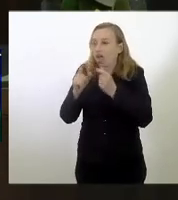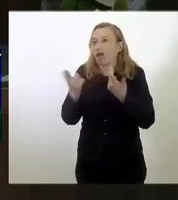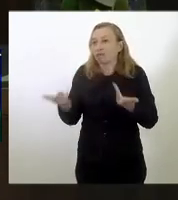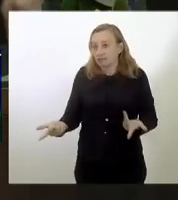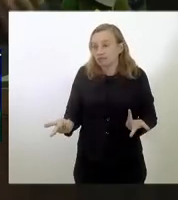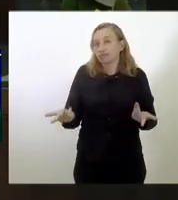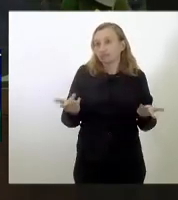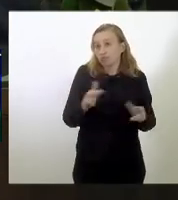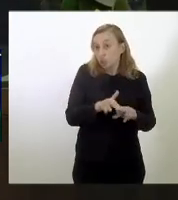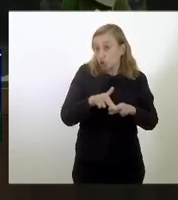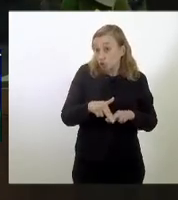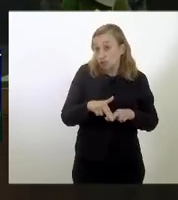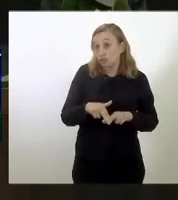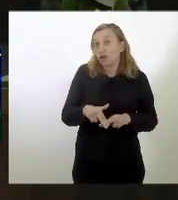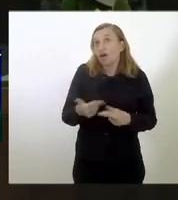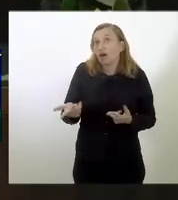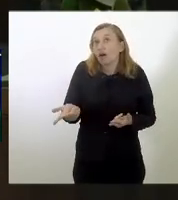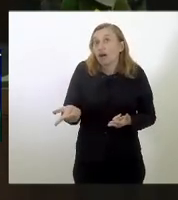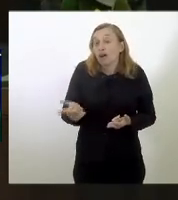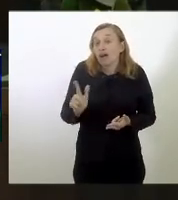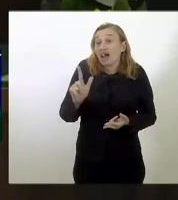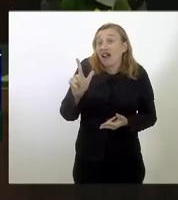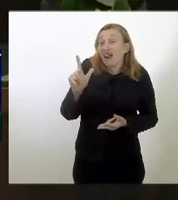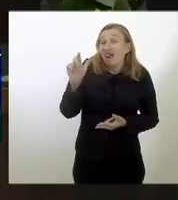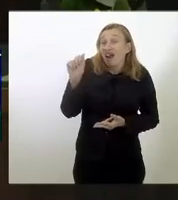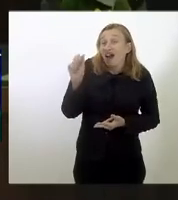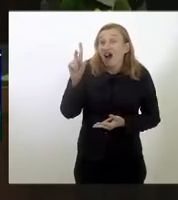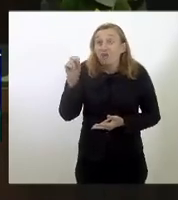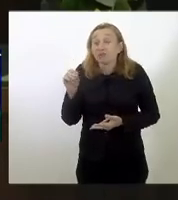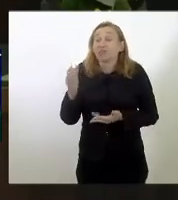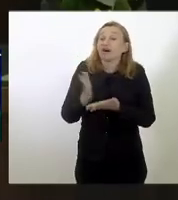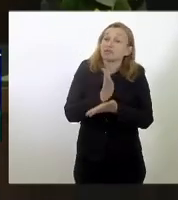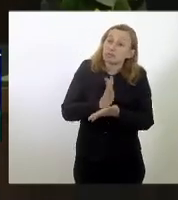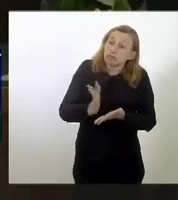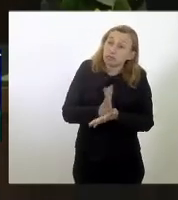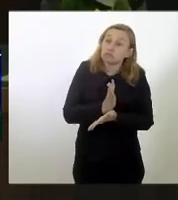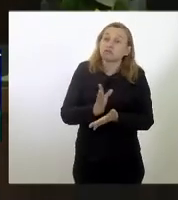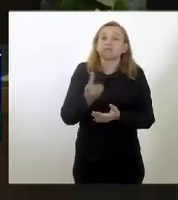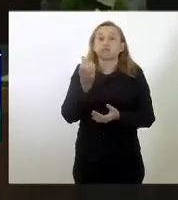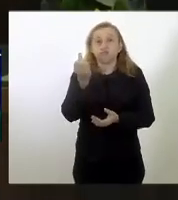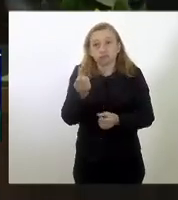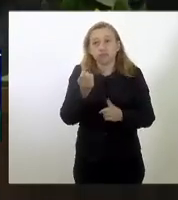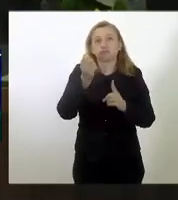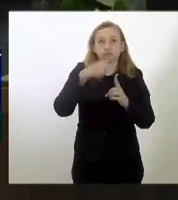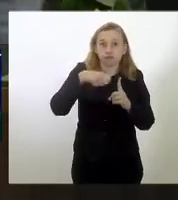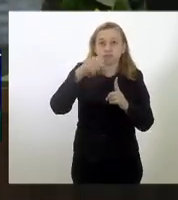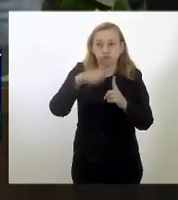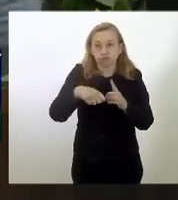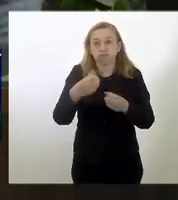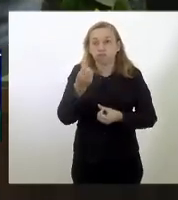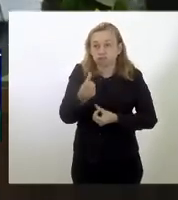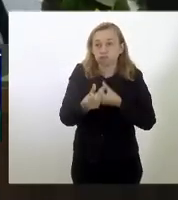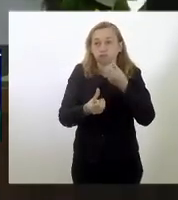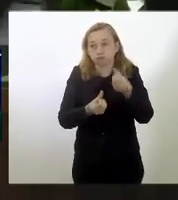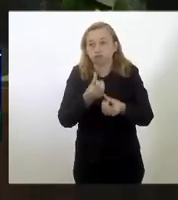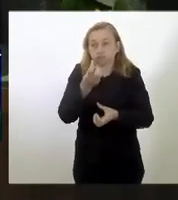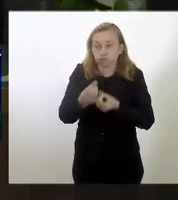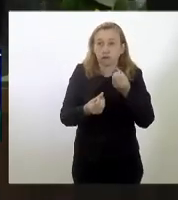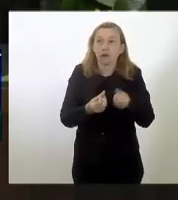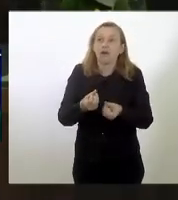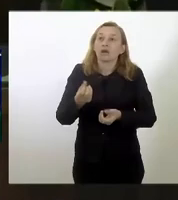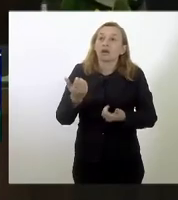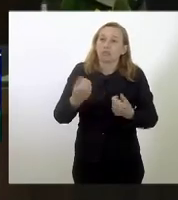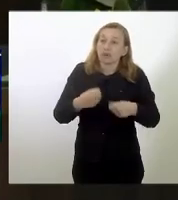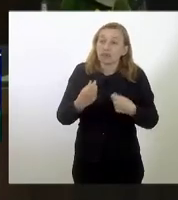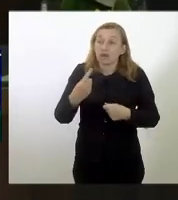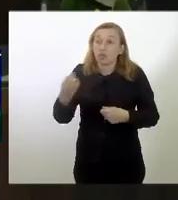por conta dessa coisa de ter que, muitas vezes, cada 6 meses, volto a afirmar, ter